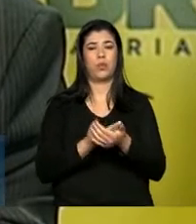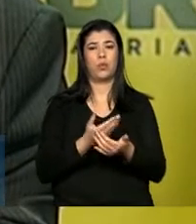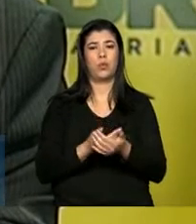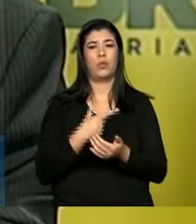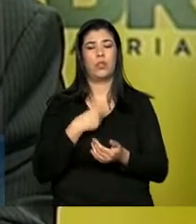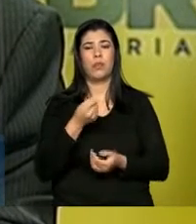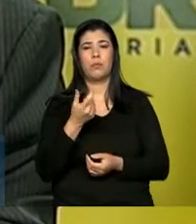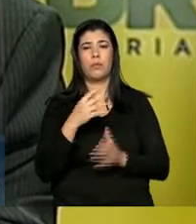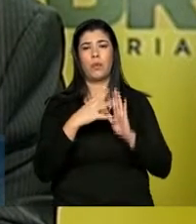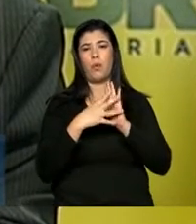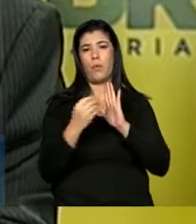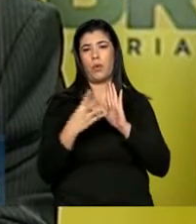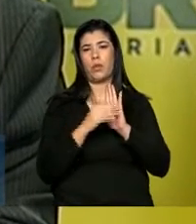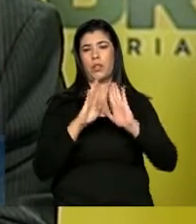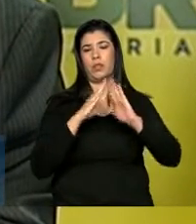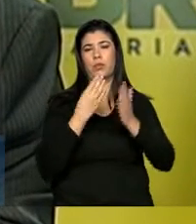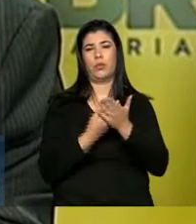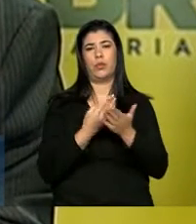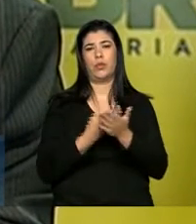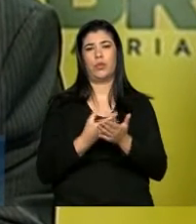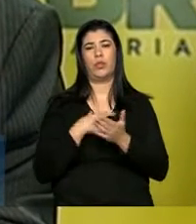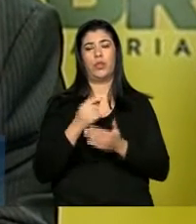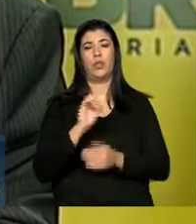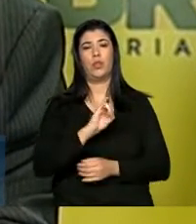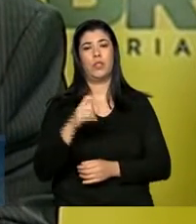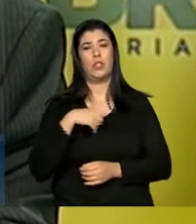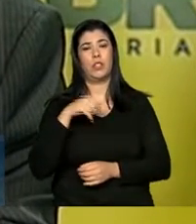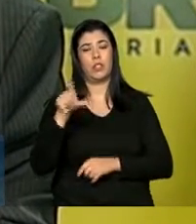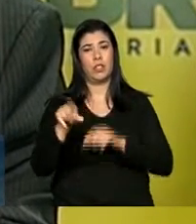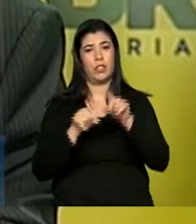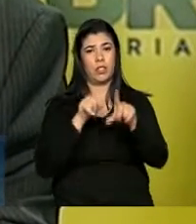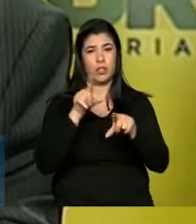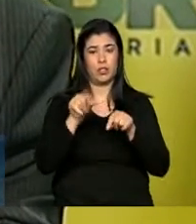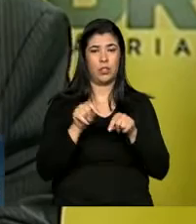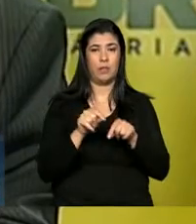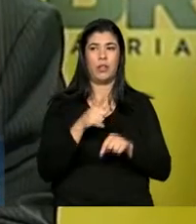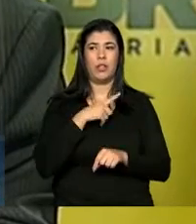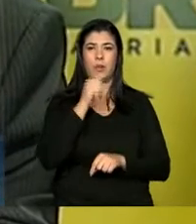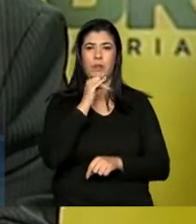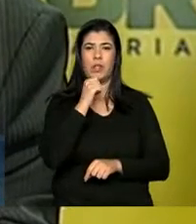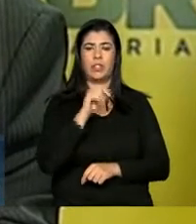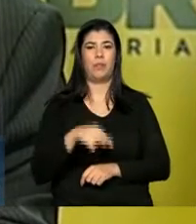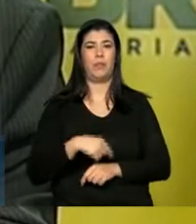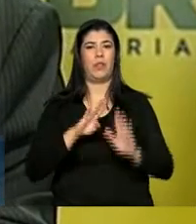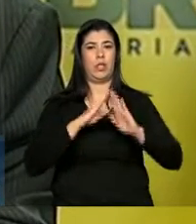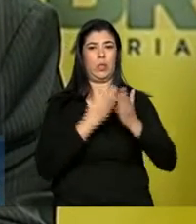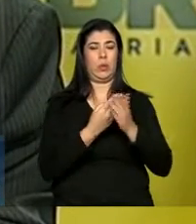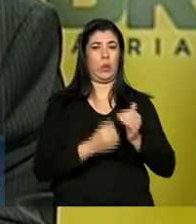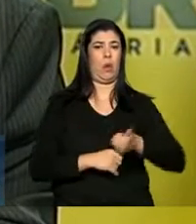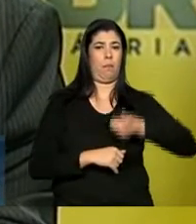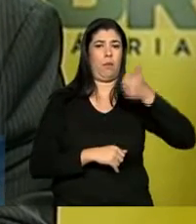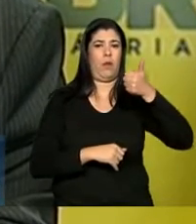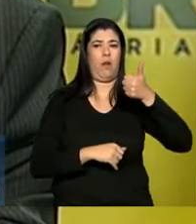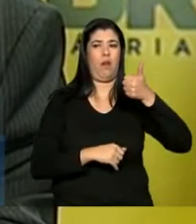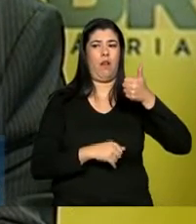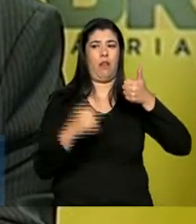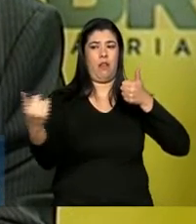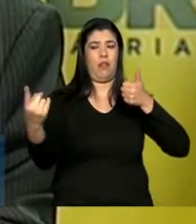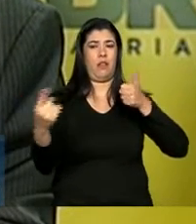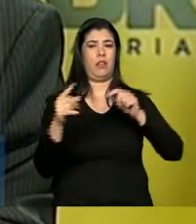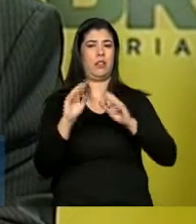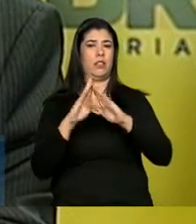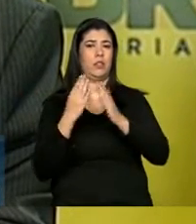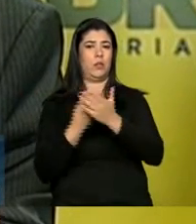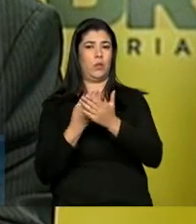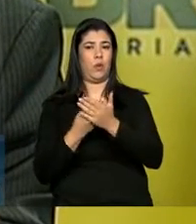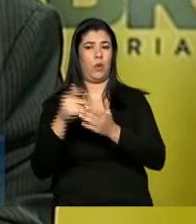esse modelo que temos aí. De escolas ou que chamam para si no 3º ano alunos muito bons de outras, ou que excluem